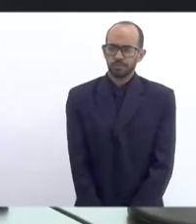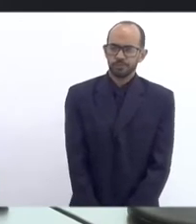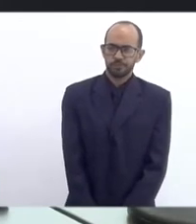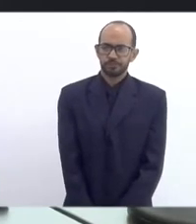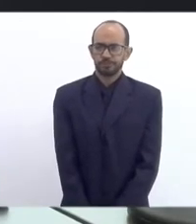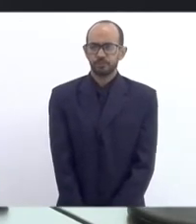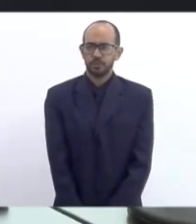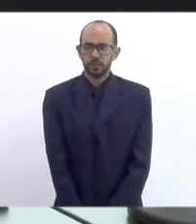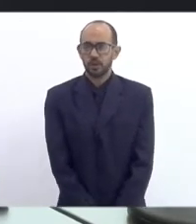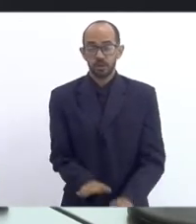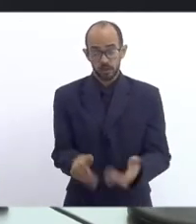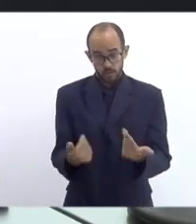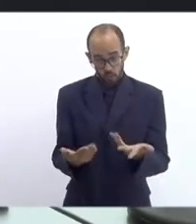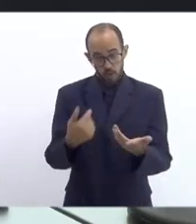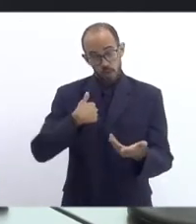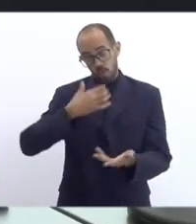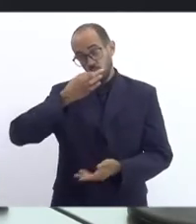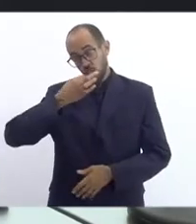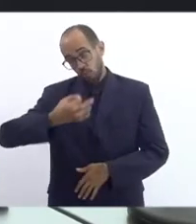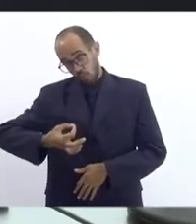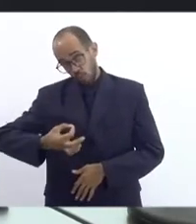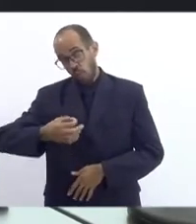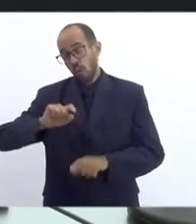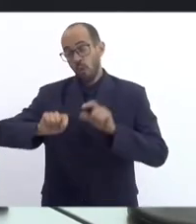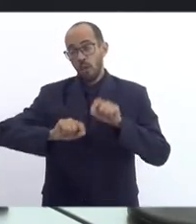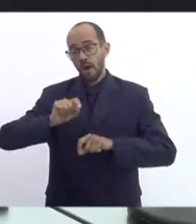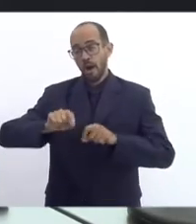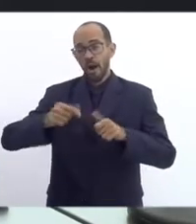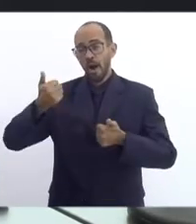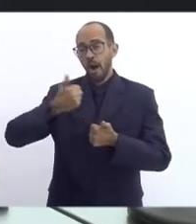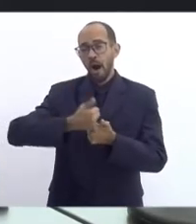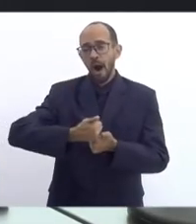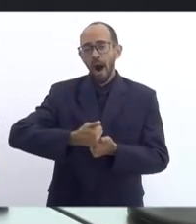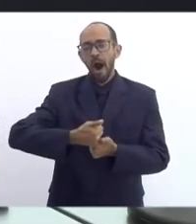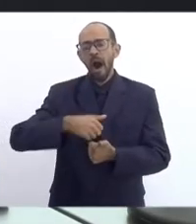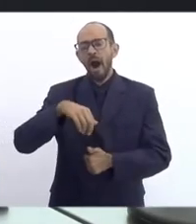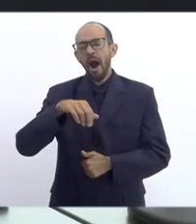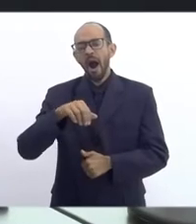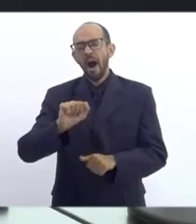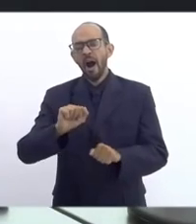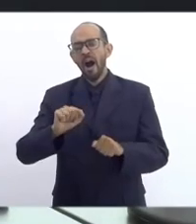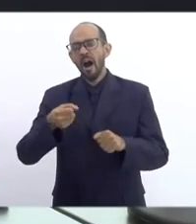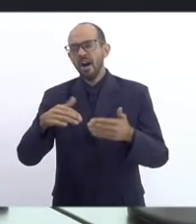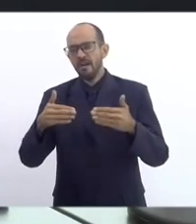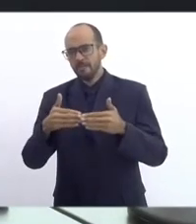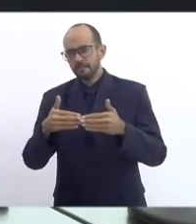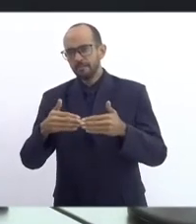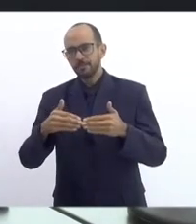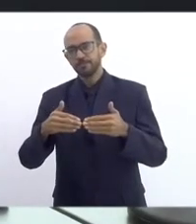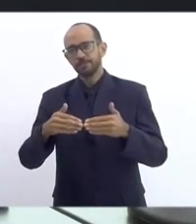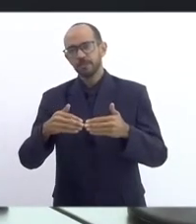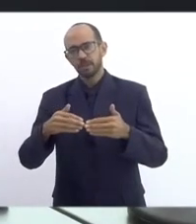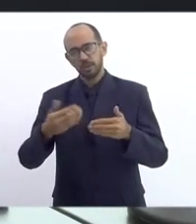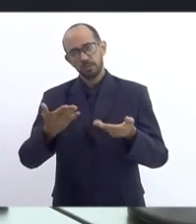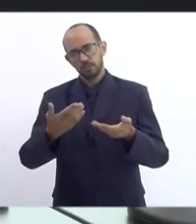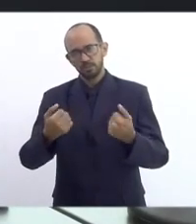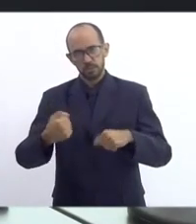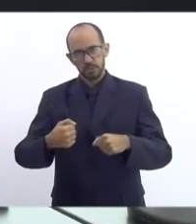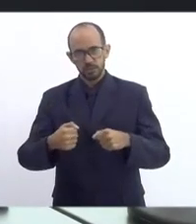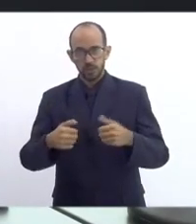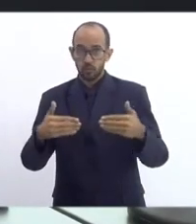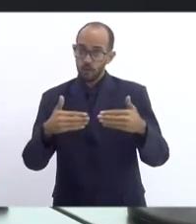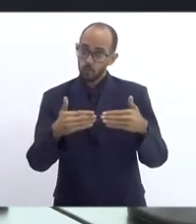Então eu queria sugerir. Em vez de favorável, ser pela constitucionalidade do substitutivo da Comissão de Saúde. É.